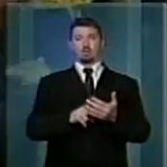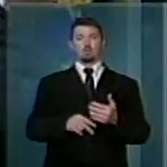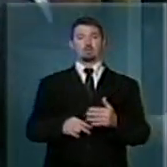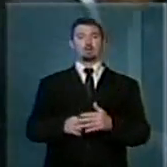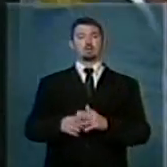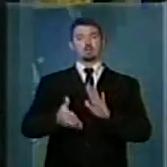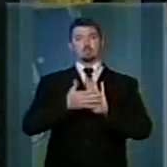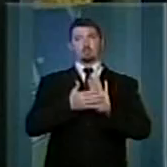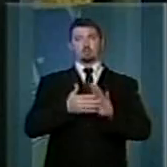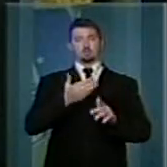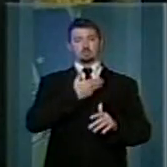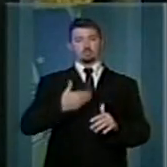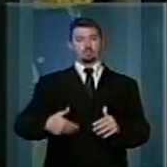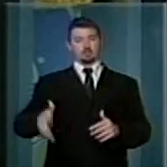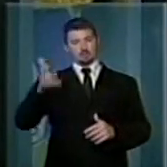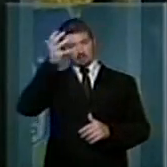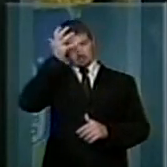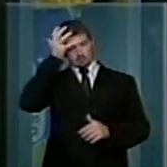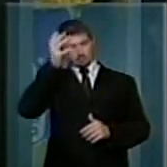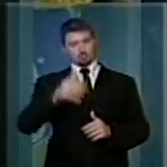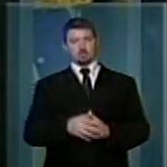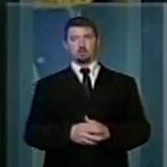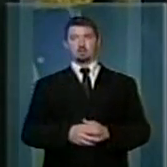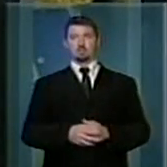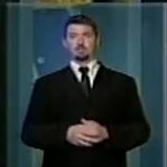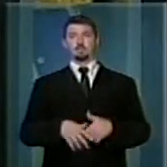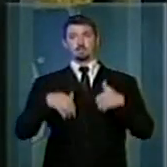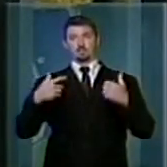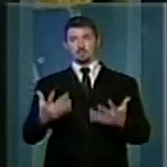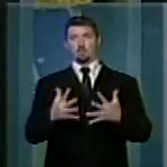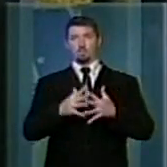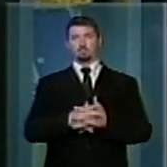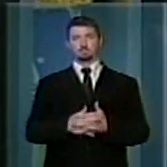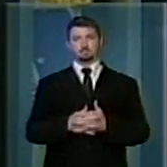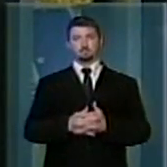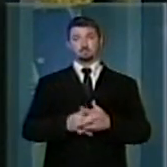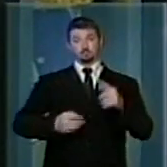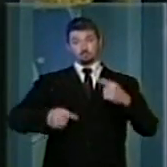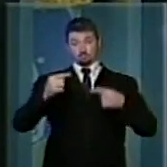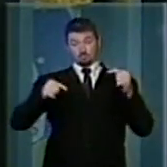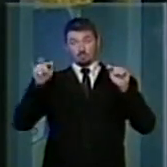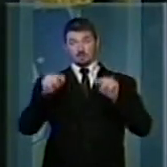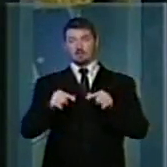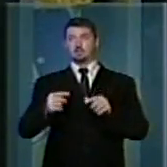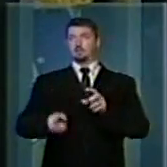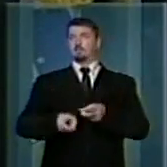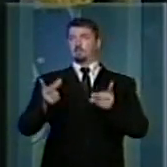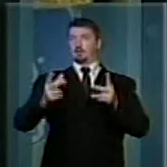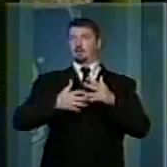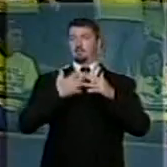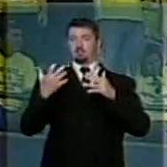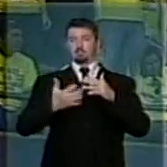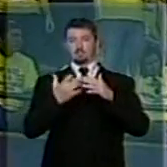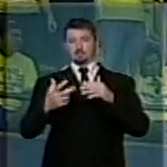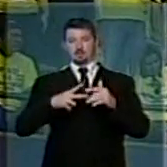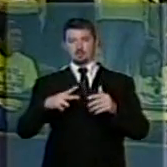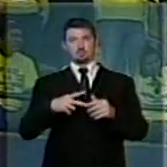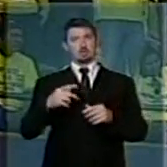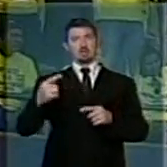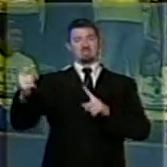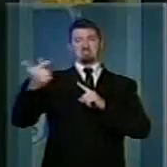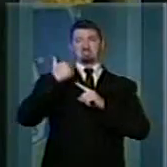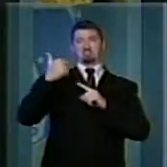se propõe no governo da presidenta Dilma Rousseff. Por isso, esse debate sobre privatização não nos